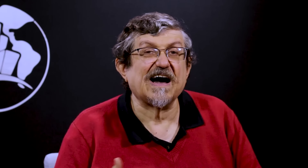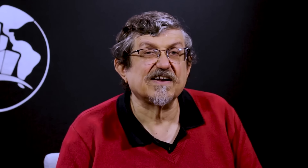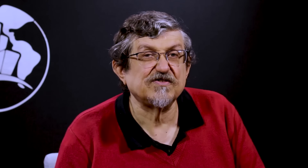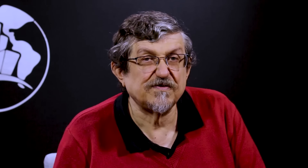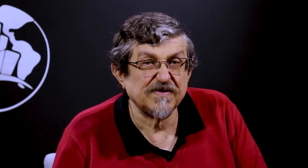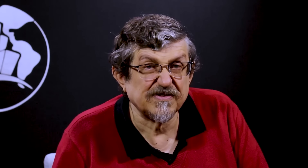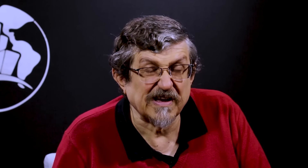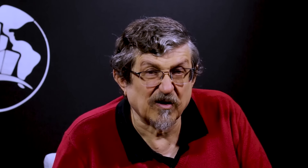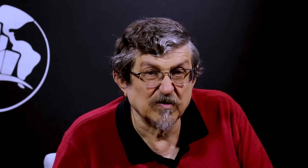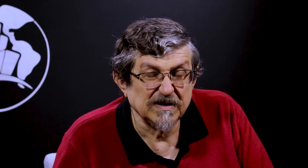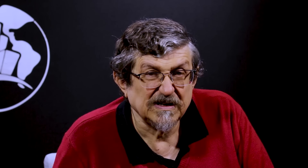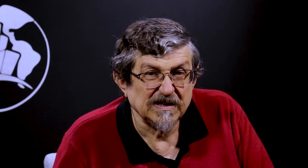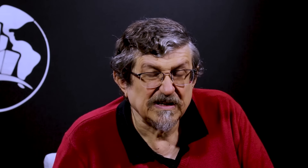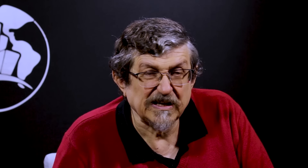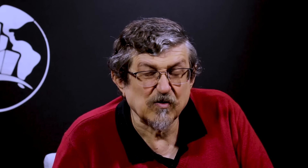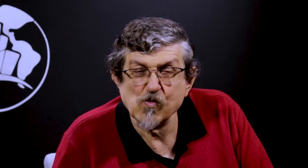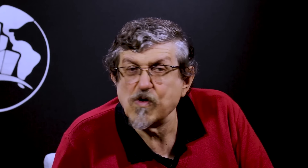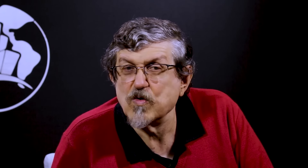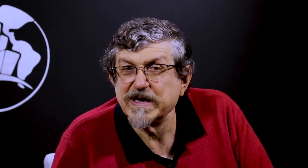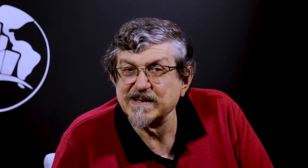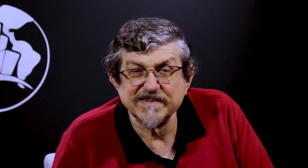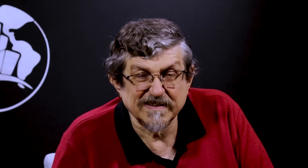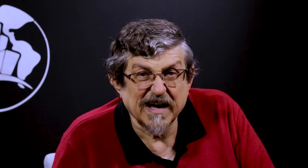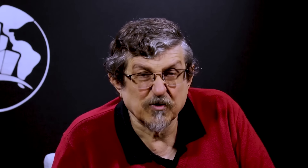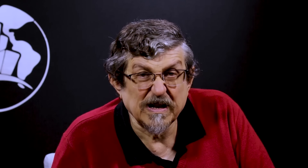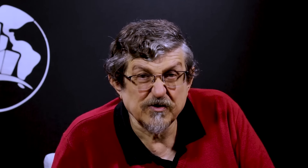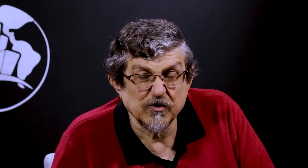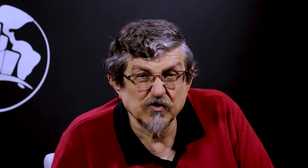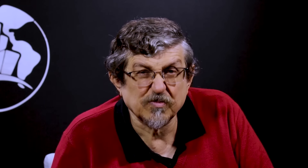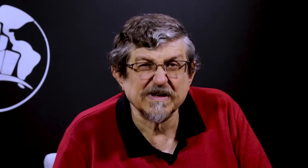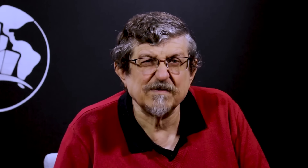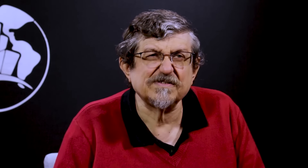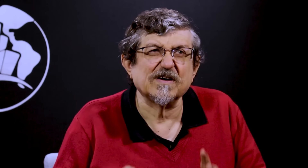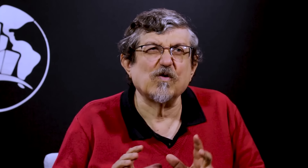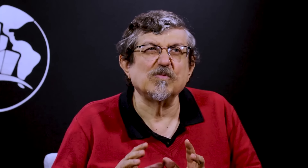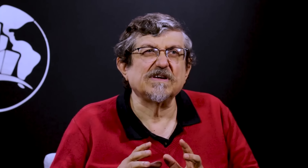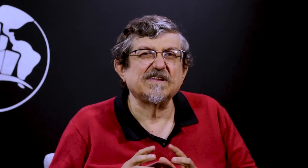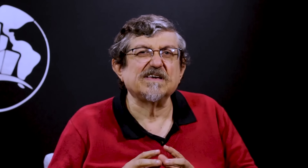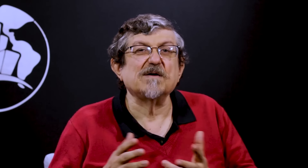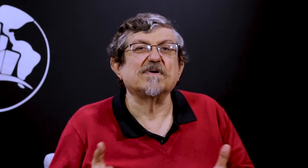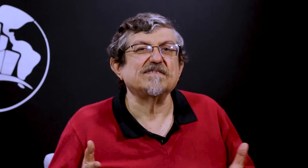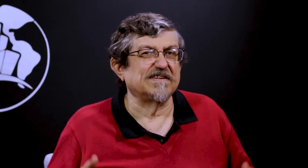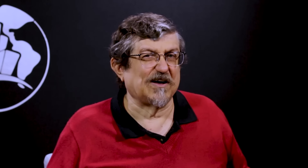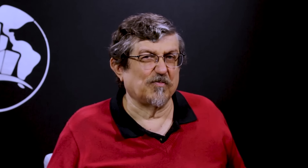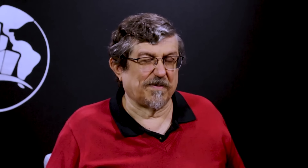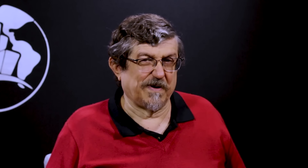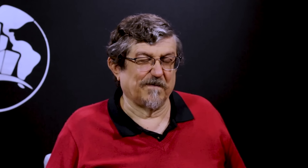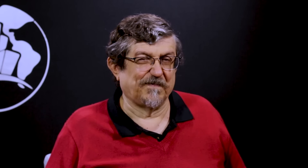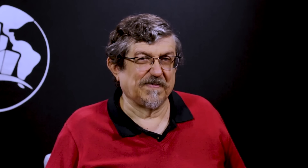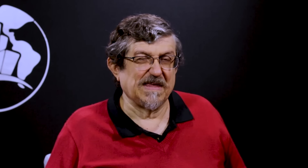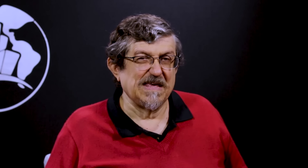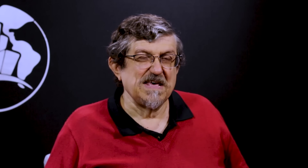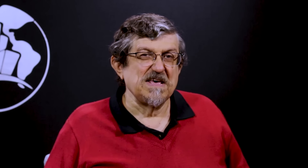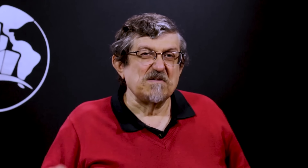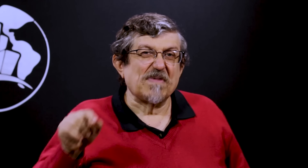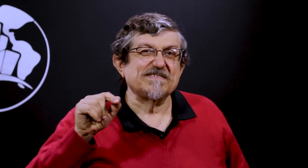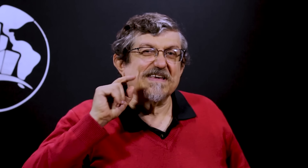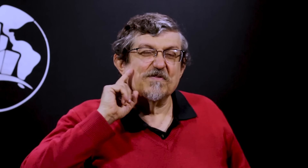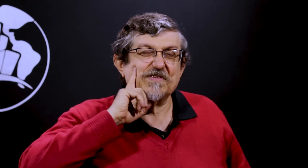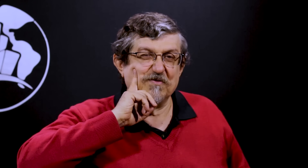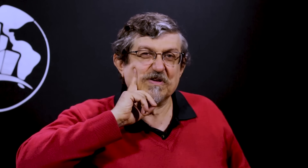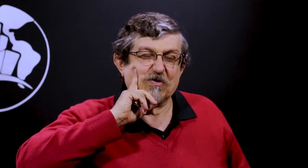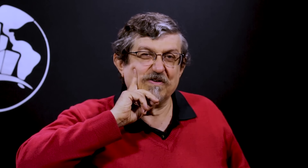ambiente artificial em qualquer cenário religioso, porque você como que tem que representar um papel.